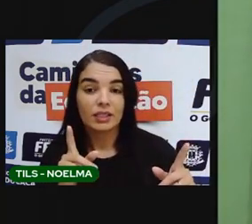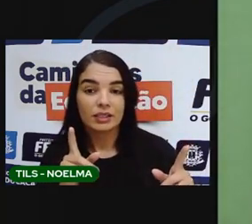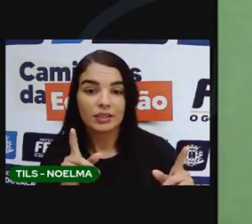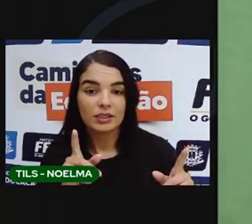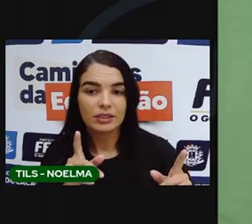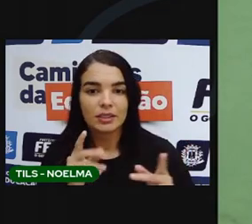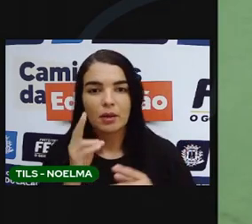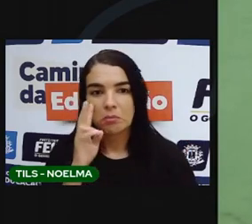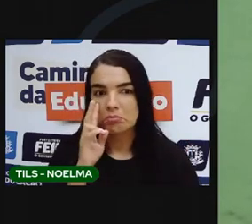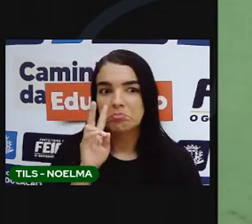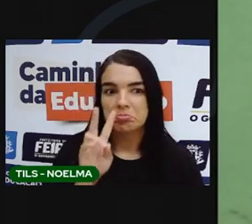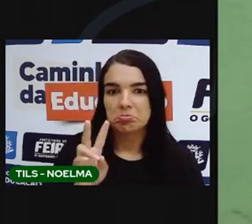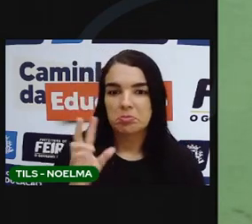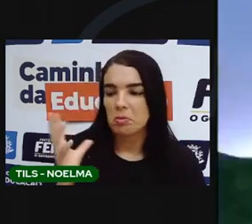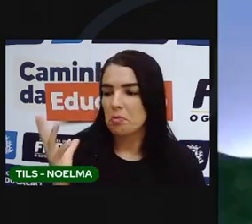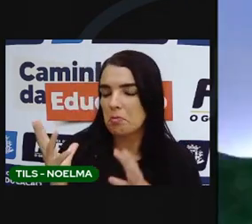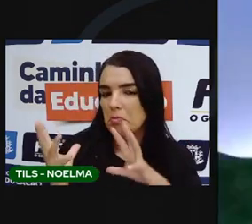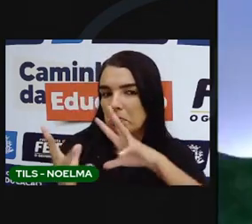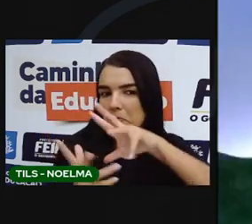né